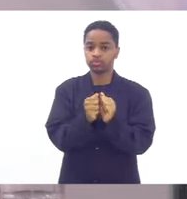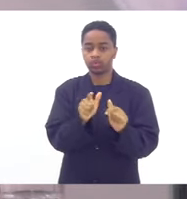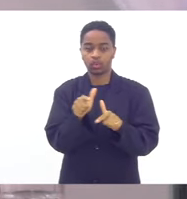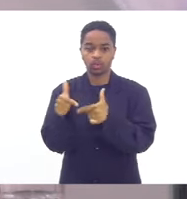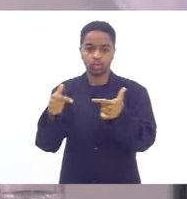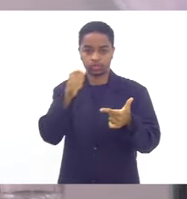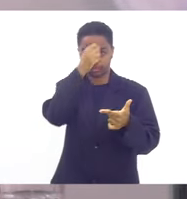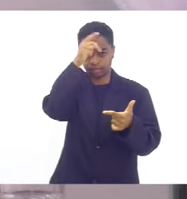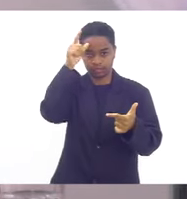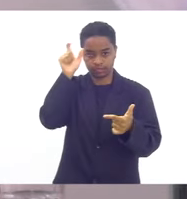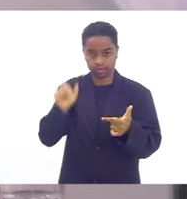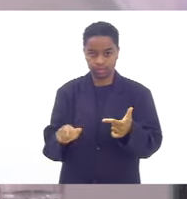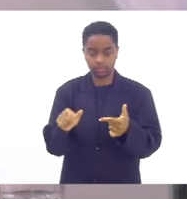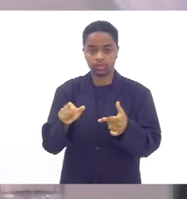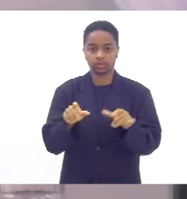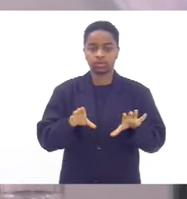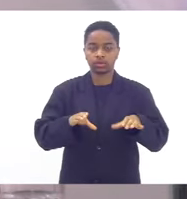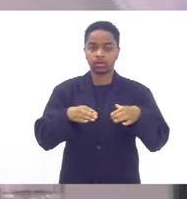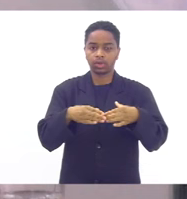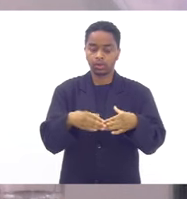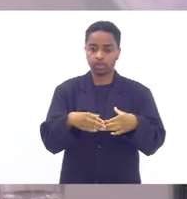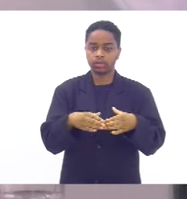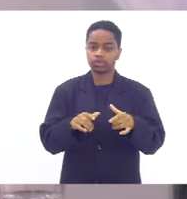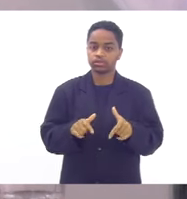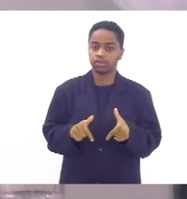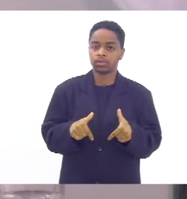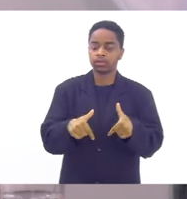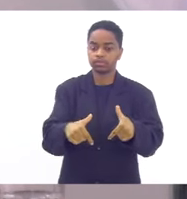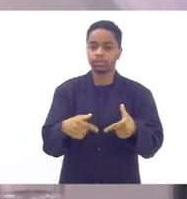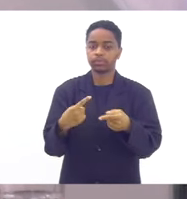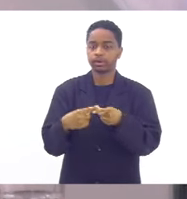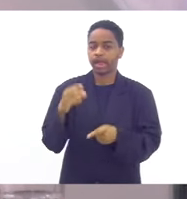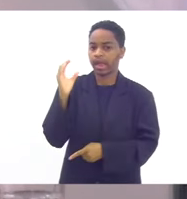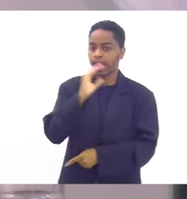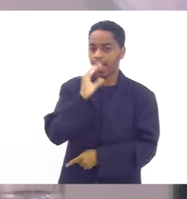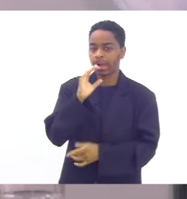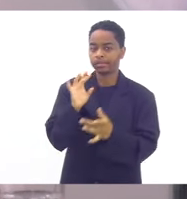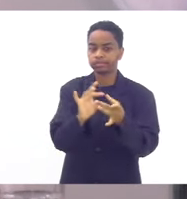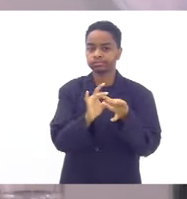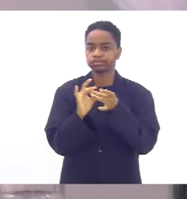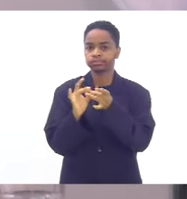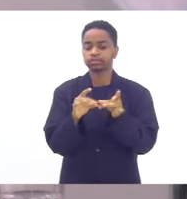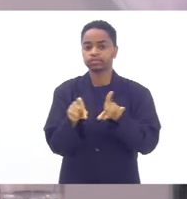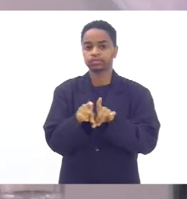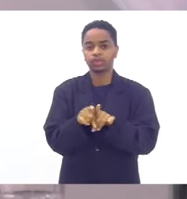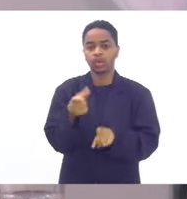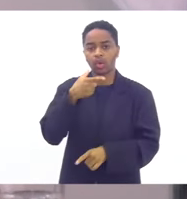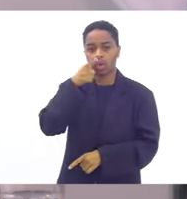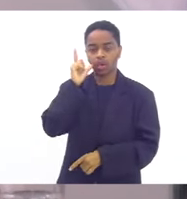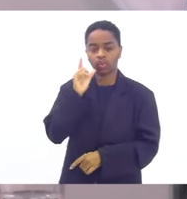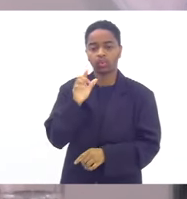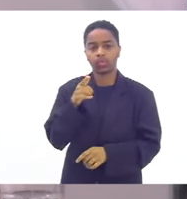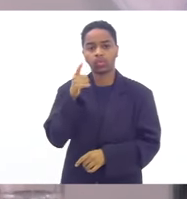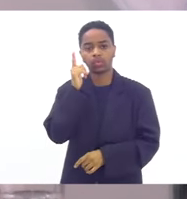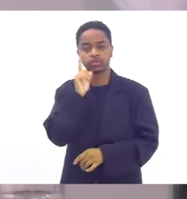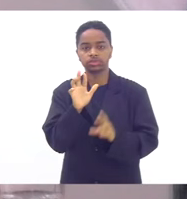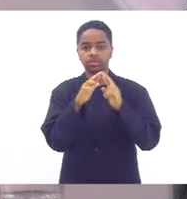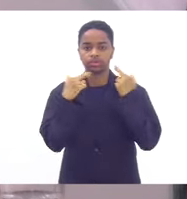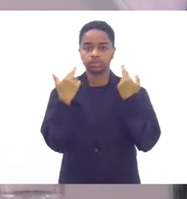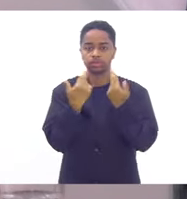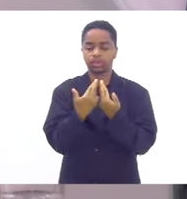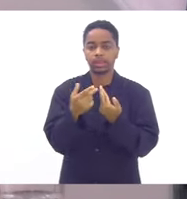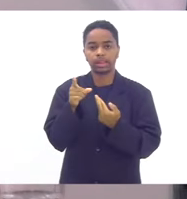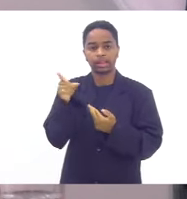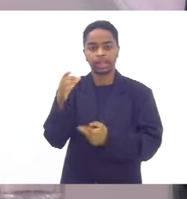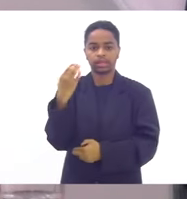também, na condução dos prefeitos que rapidamente se uniram, organizaram ontem uma reunião ampla na cidade de Niterói, que